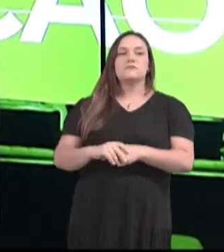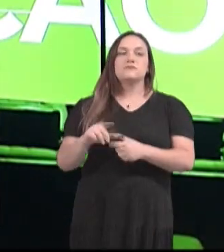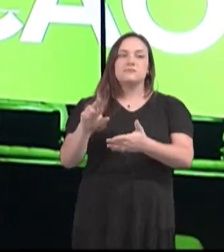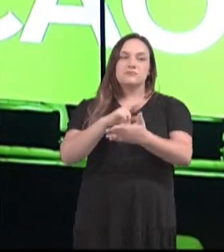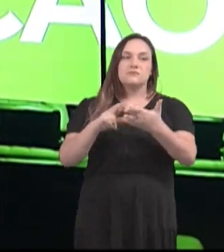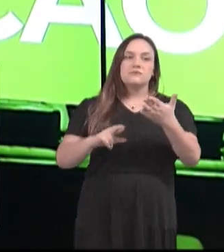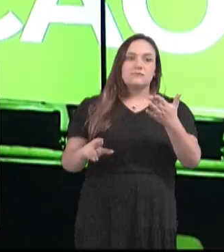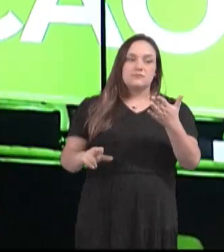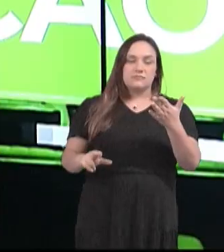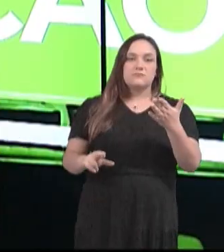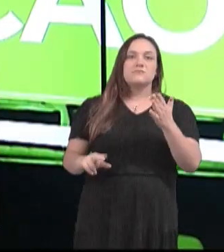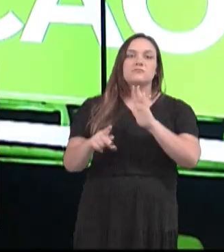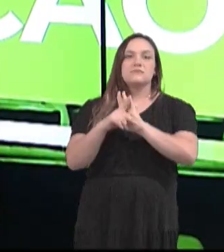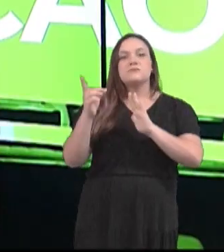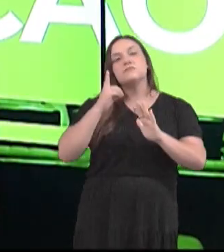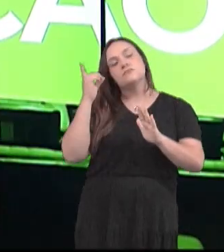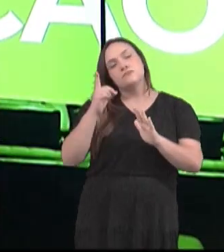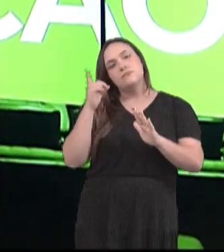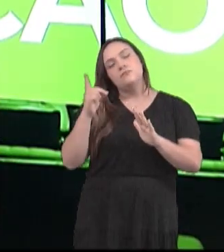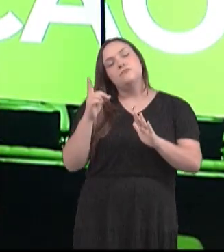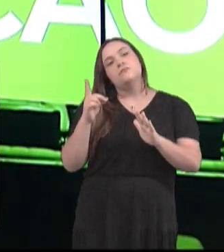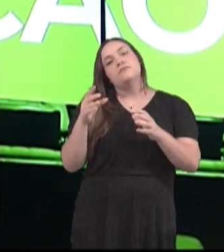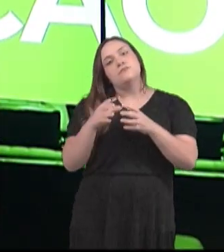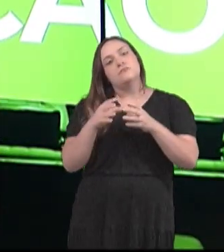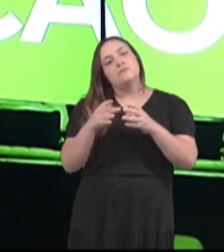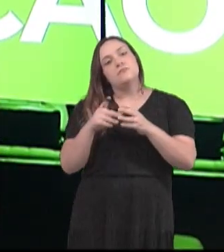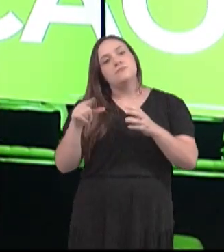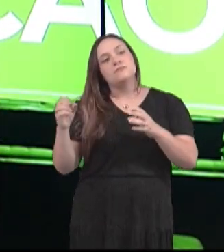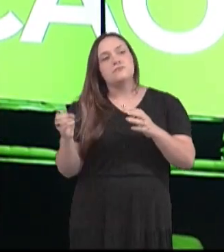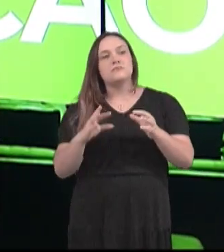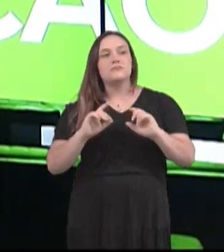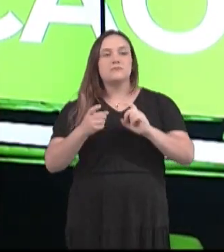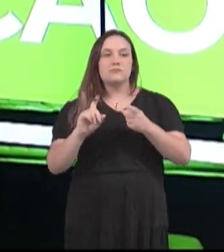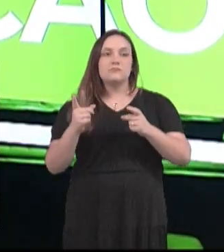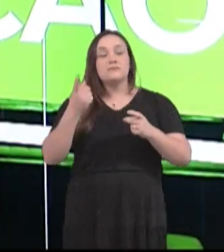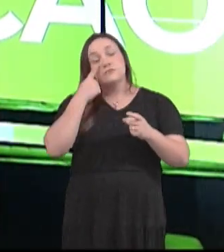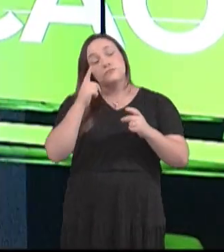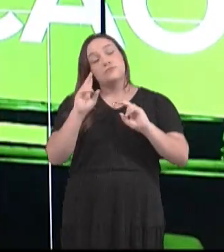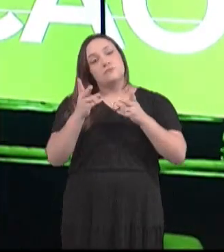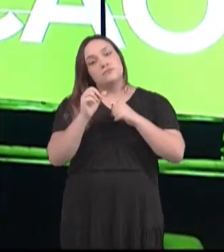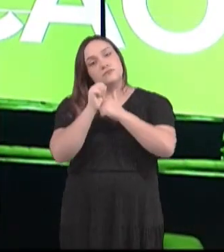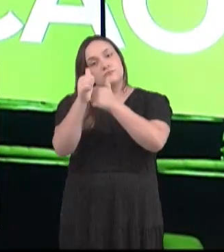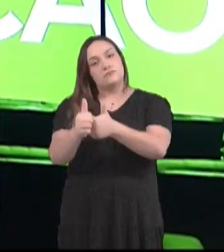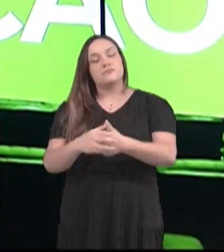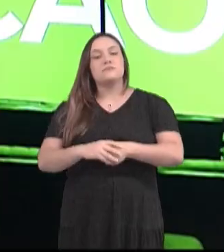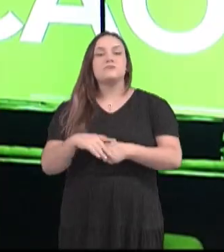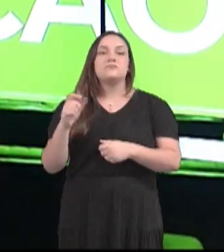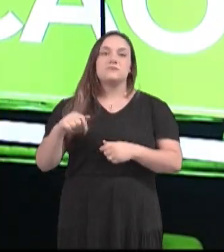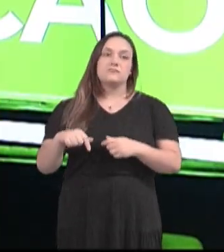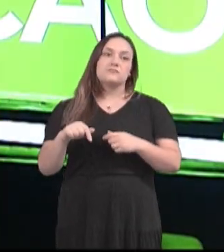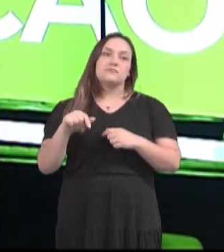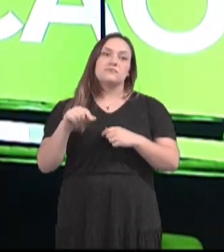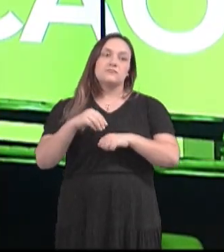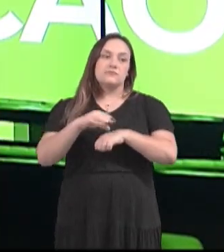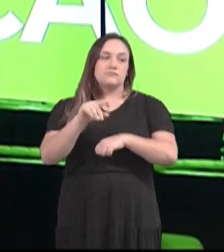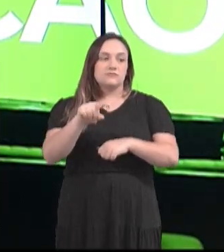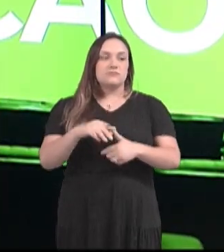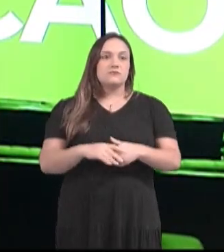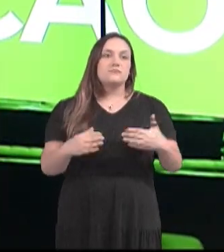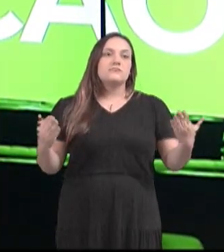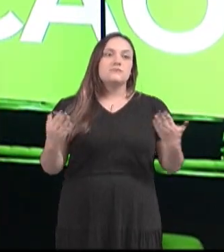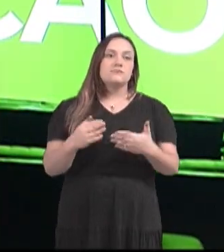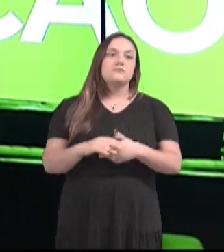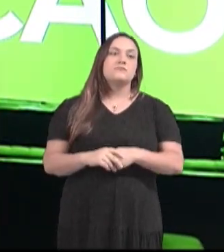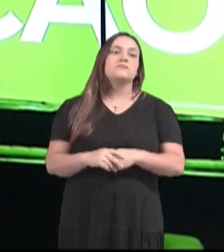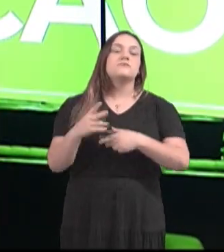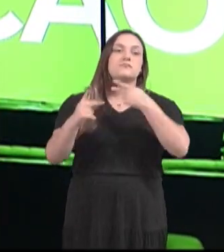desse relatório produzido aí pelos deputados da comissão temporária em uma nova reunião. A gente continua acompanhando e trazendo tudo aqui para você. Mas agora é